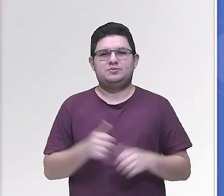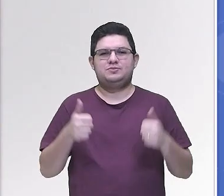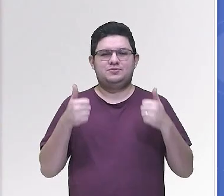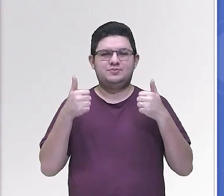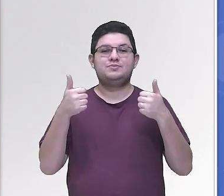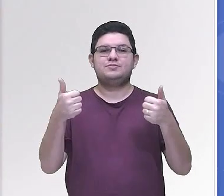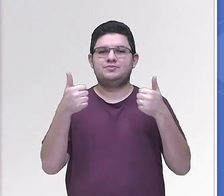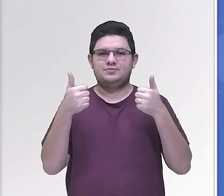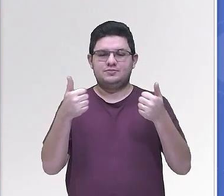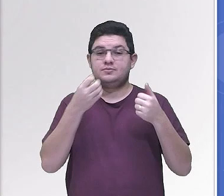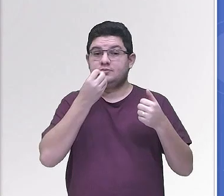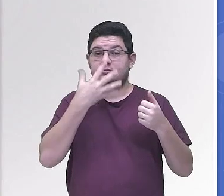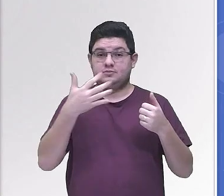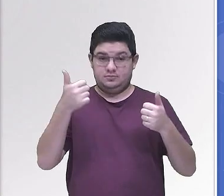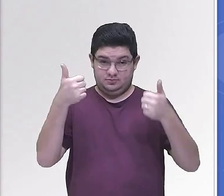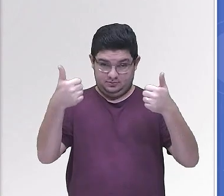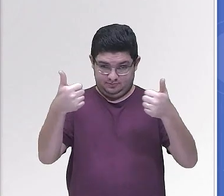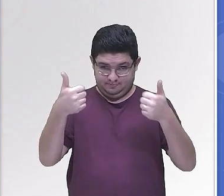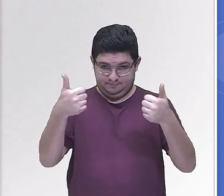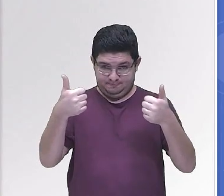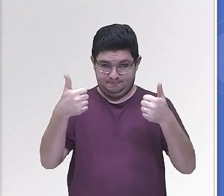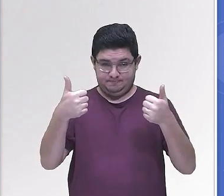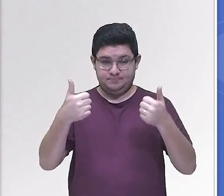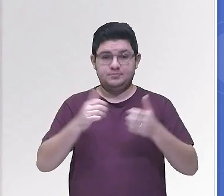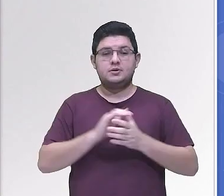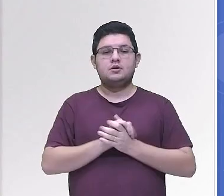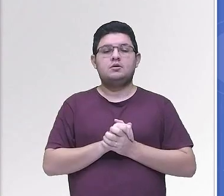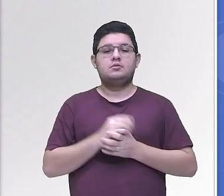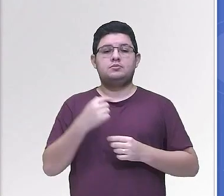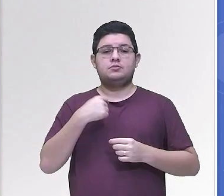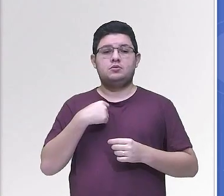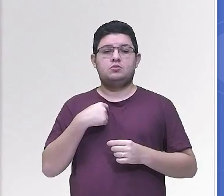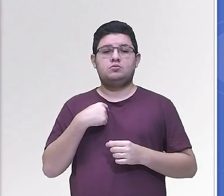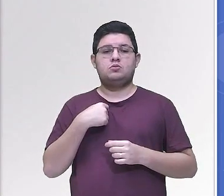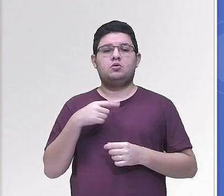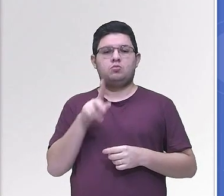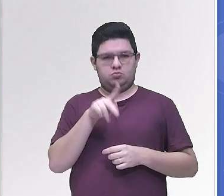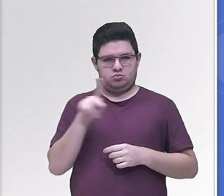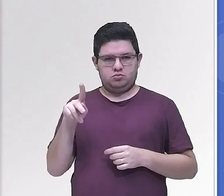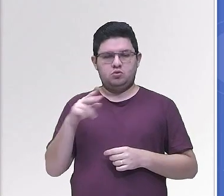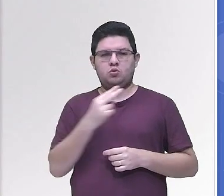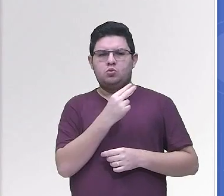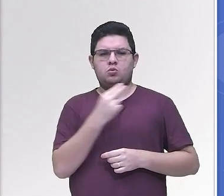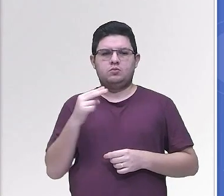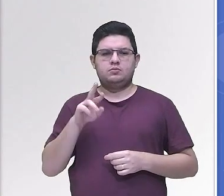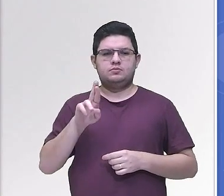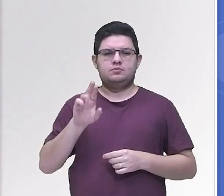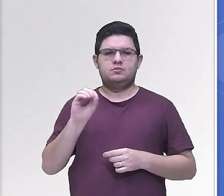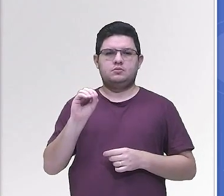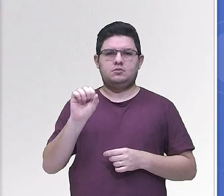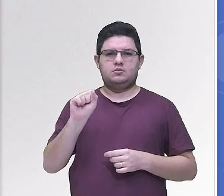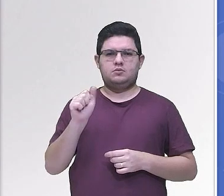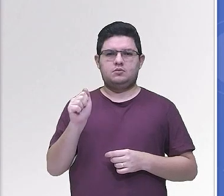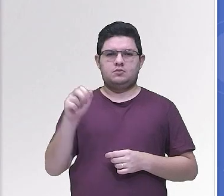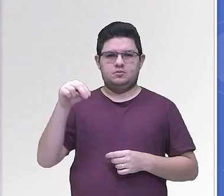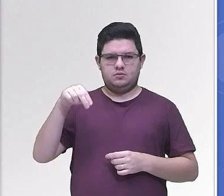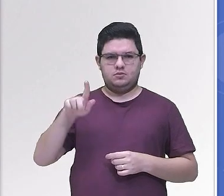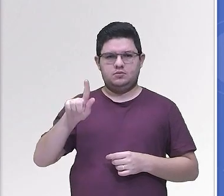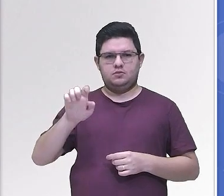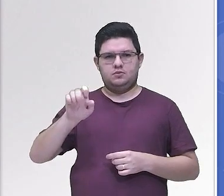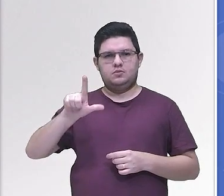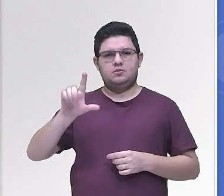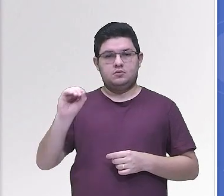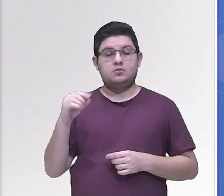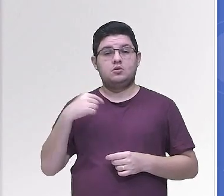pessoal, como é que vocês estão? Tudo bem? Sou o professor Rosângelo Assis, professor de filosofia, um dos professores